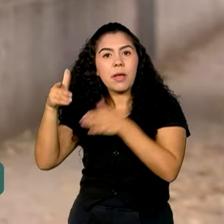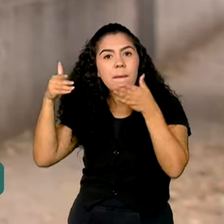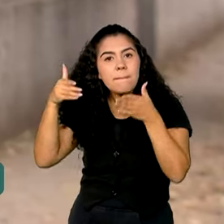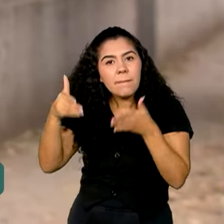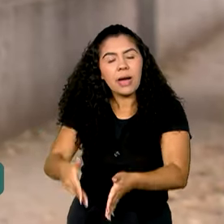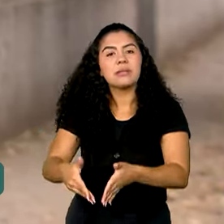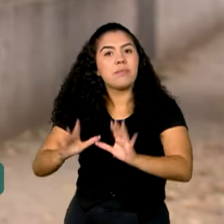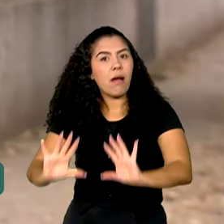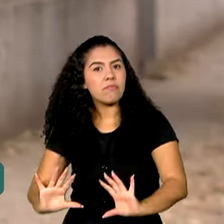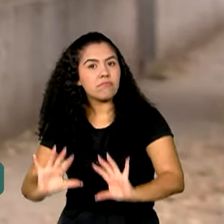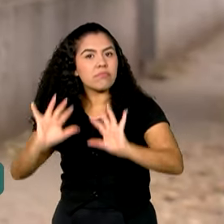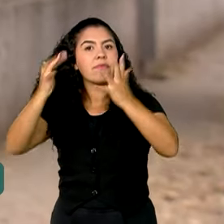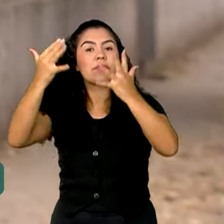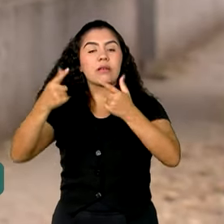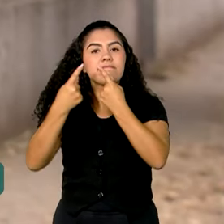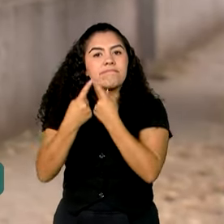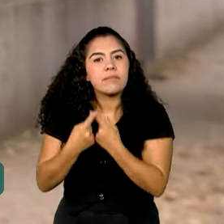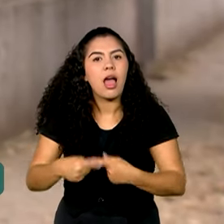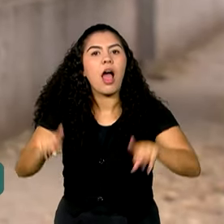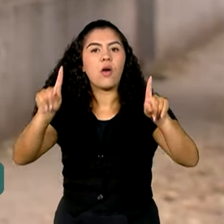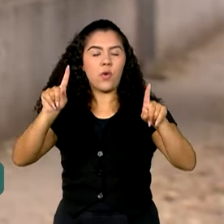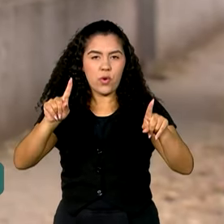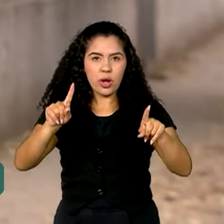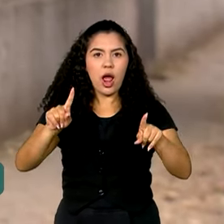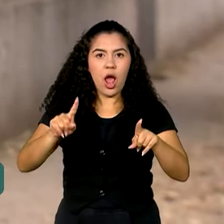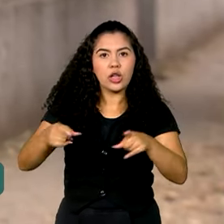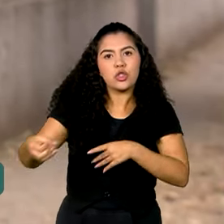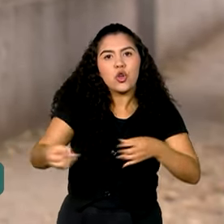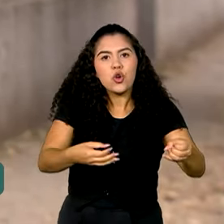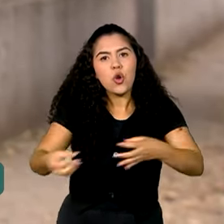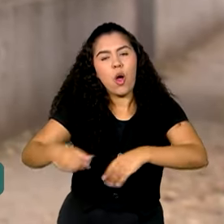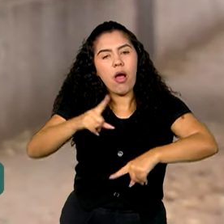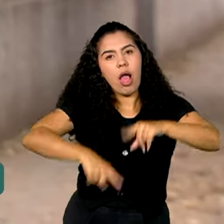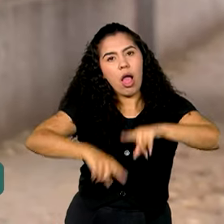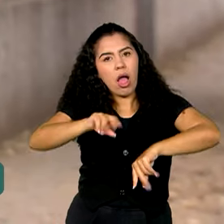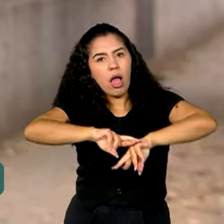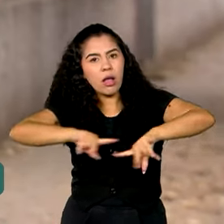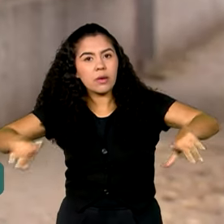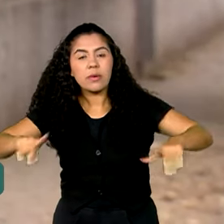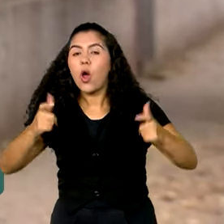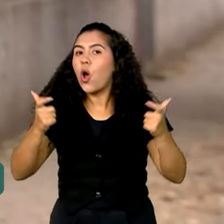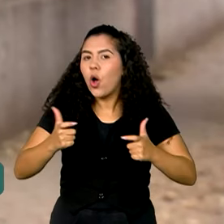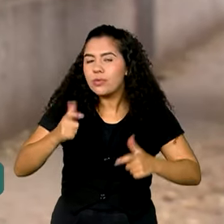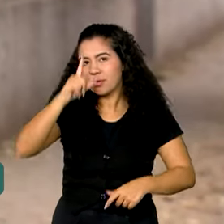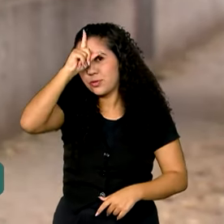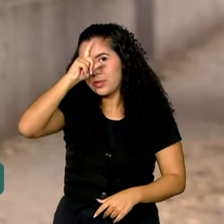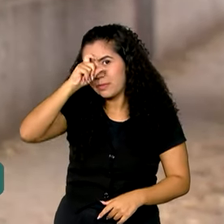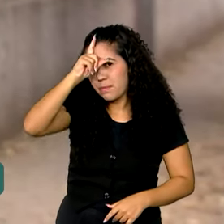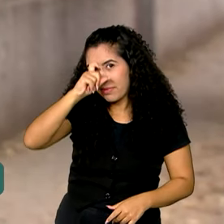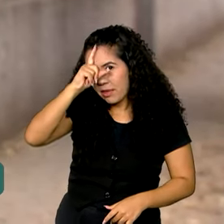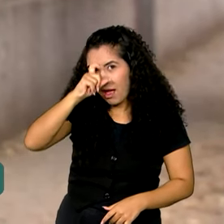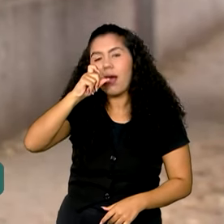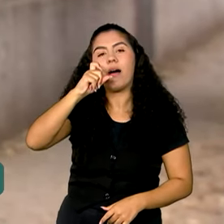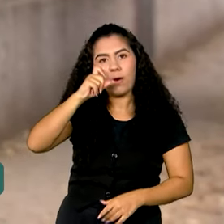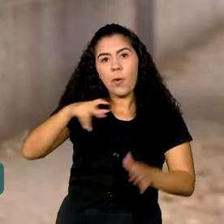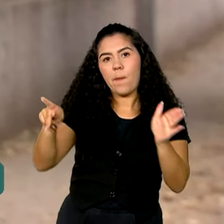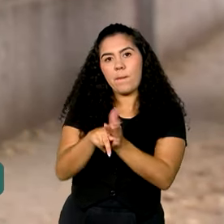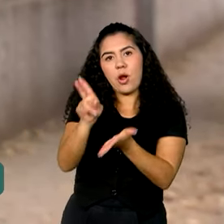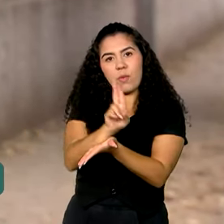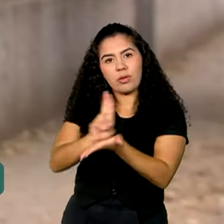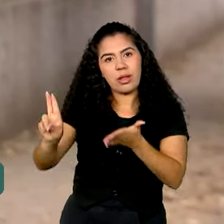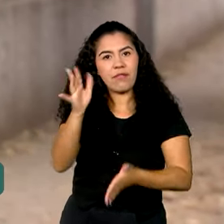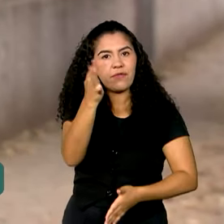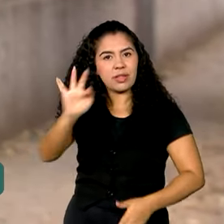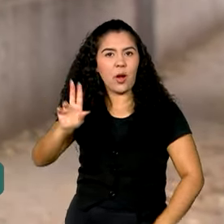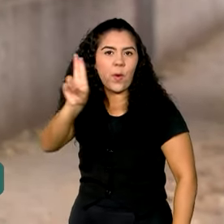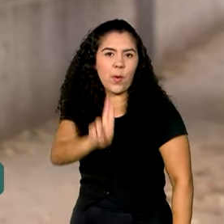de uma cerimônia de inauguração de novos equipamentos no Hospital das Clínicas da Universidade